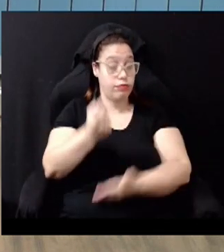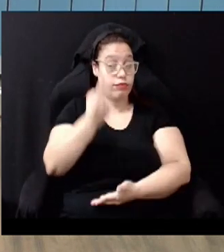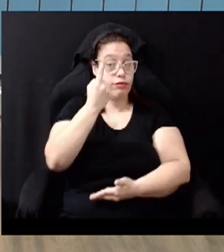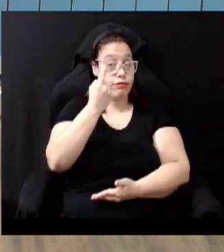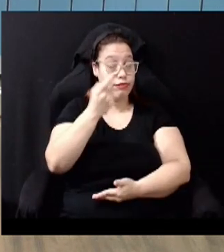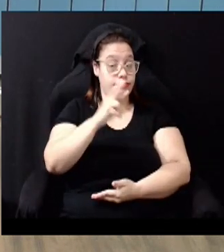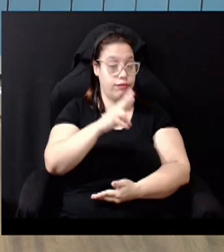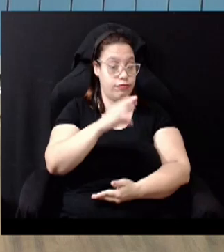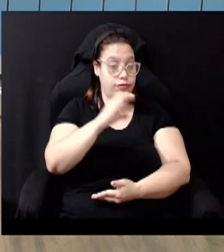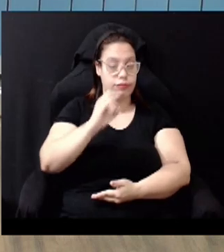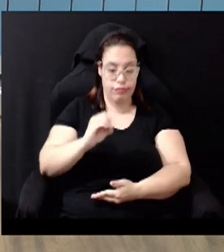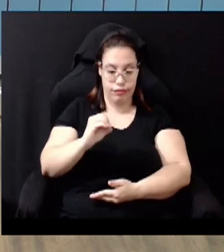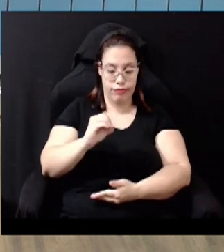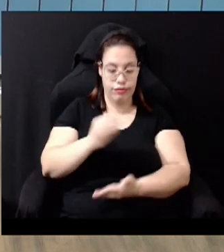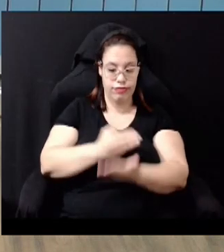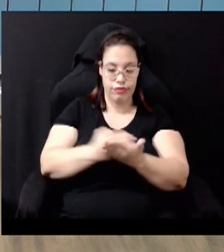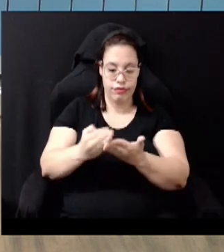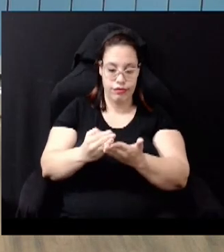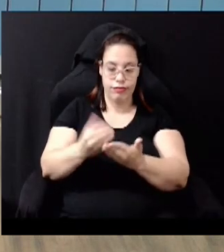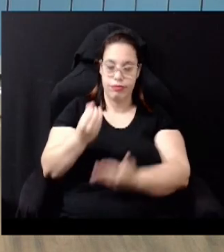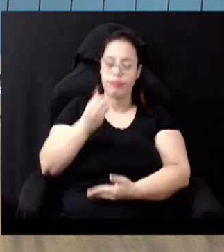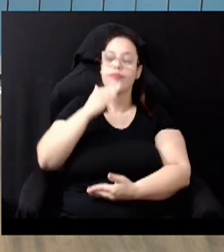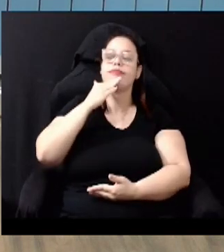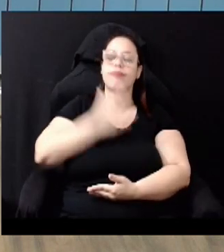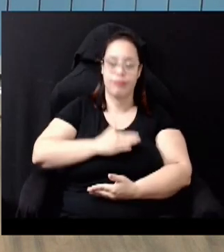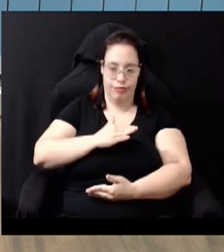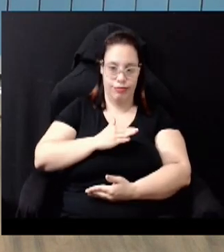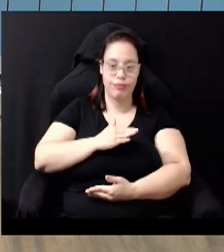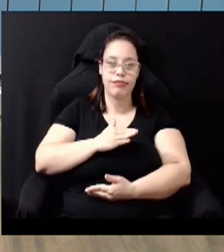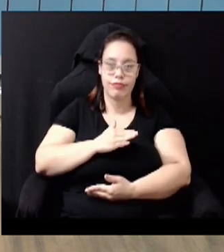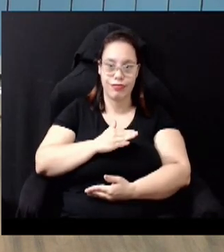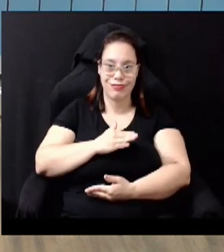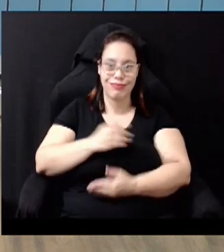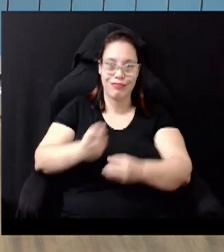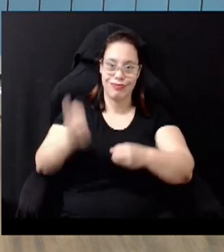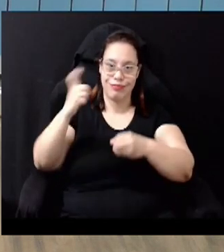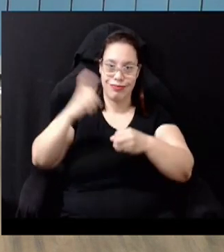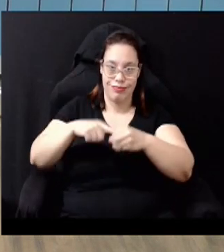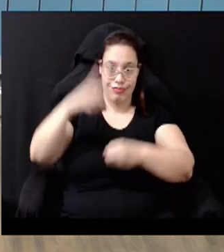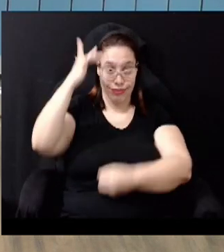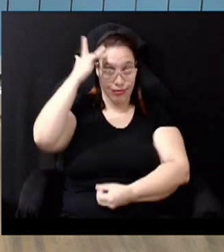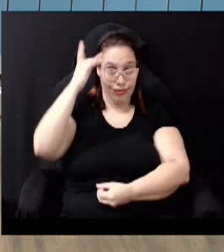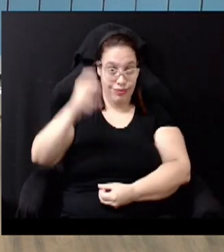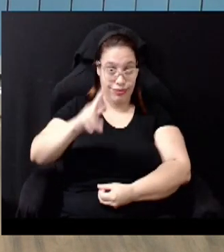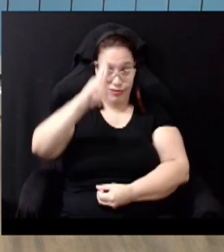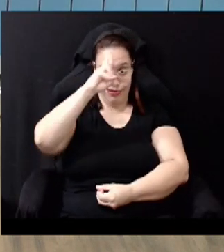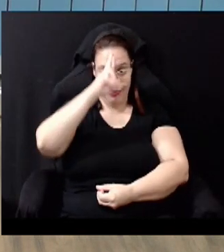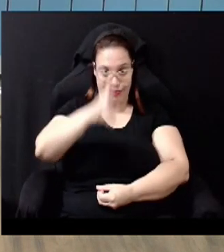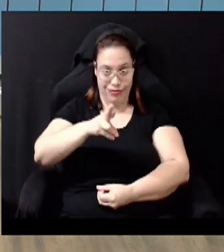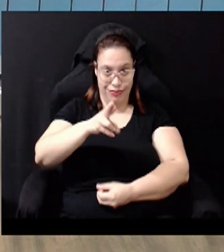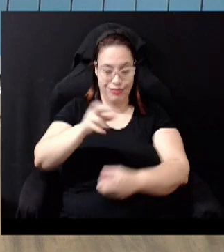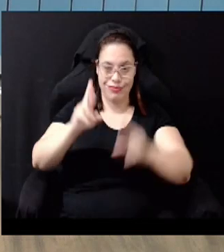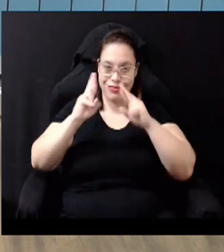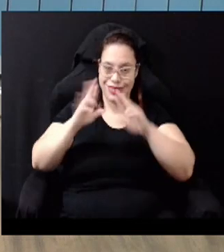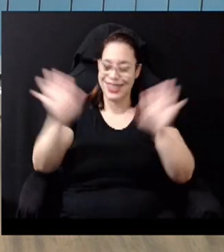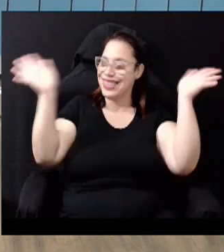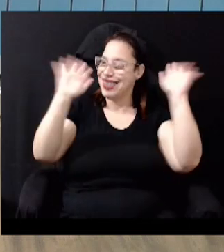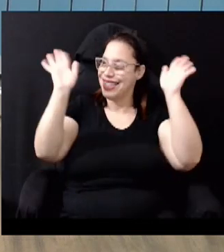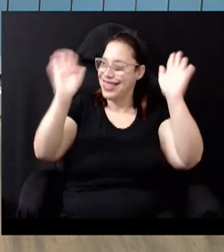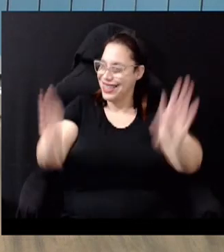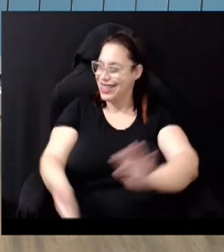ordinária a partir das 6 horas da tarde. Eu volto amanhã ao meio-dia. Te espero até lá. Tchau, tchau.